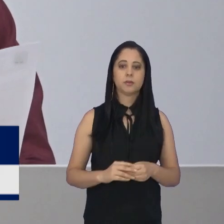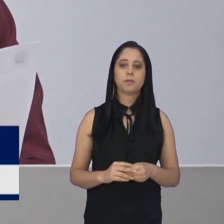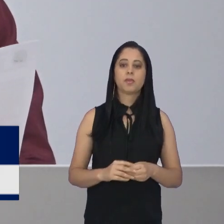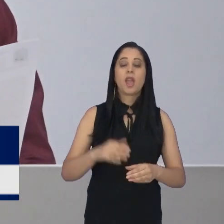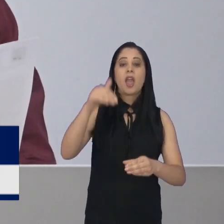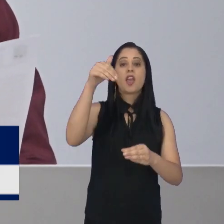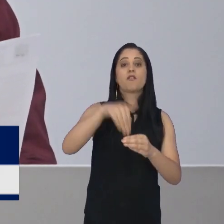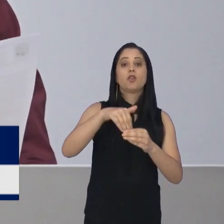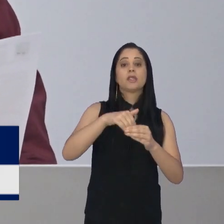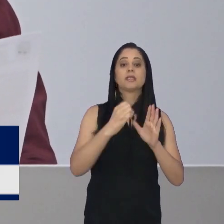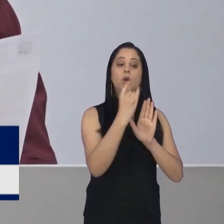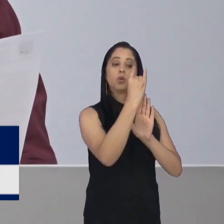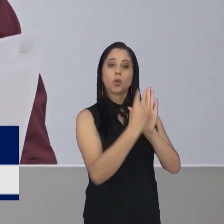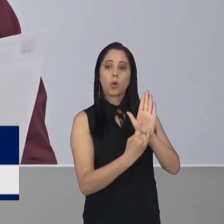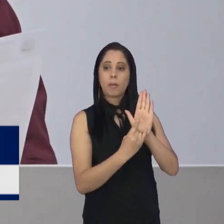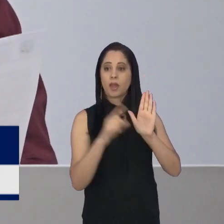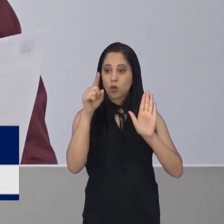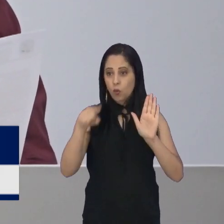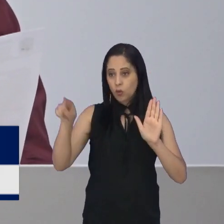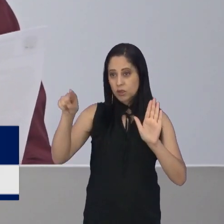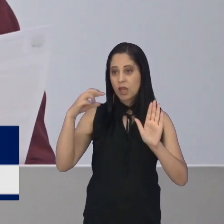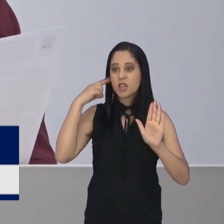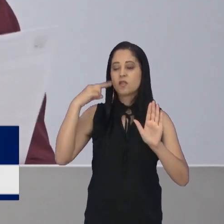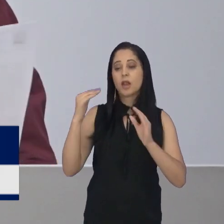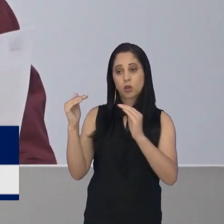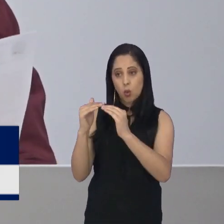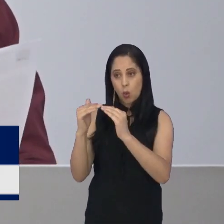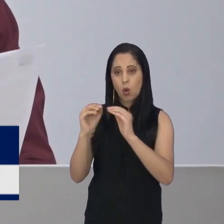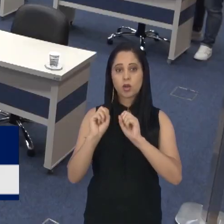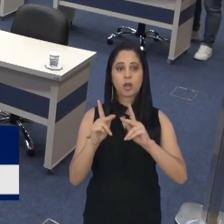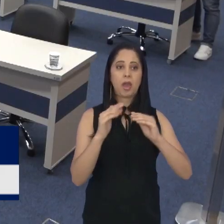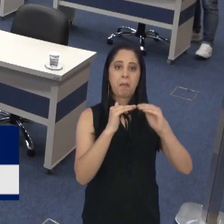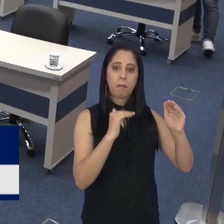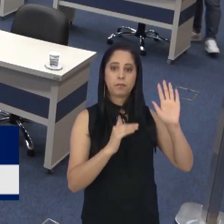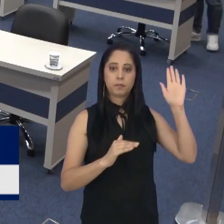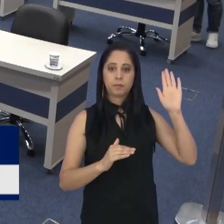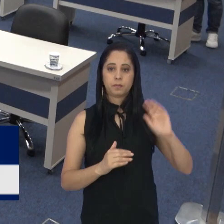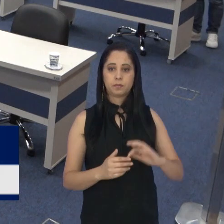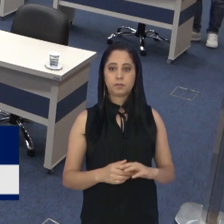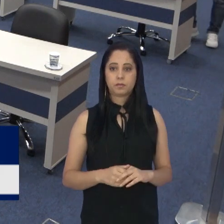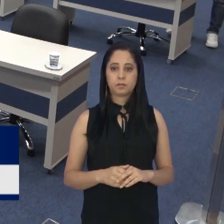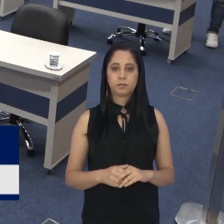votação, o processo. Vereadores favoráveis, permaneçam na comissão, os contrários se manifestem.